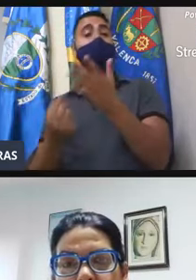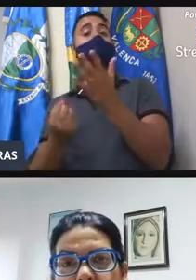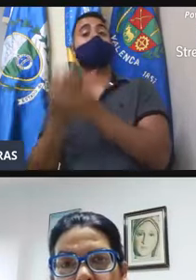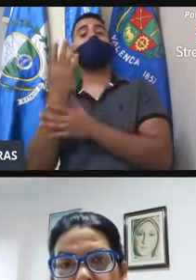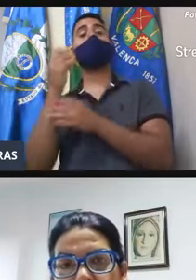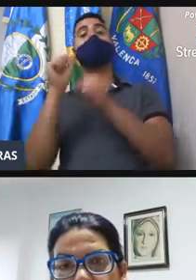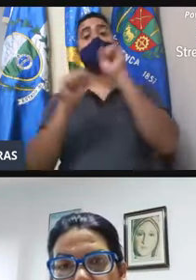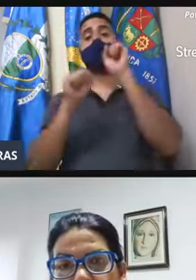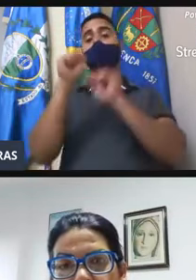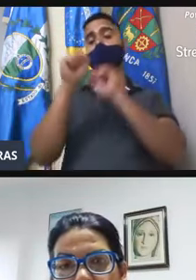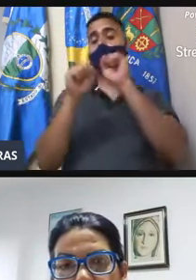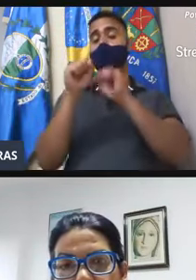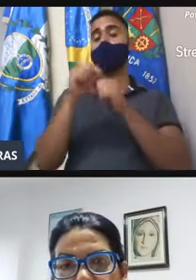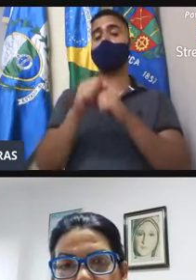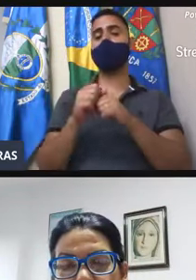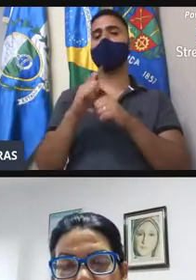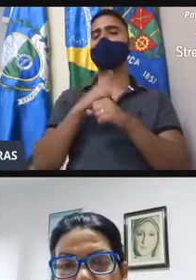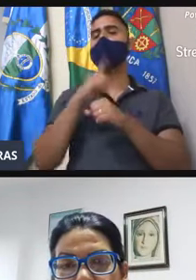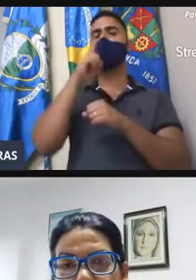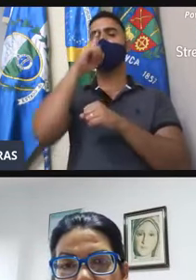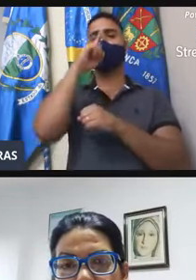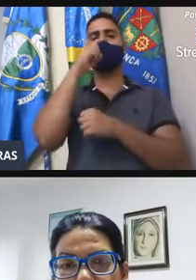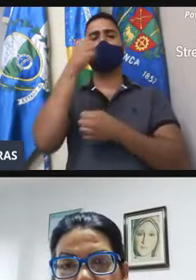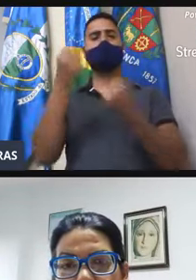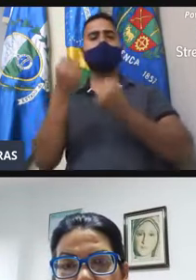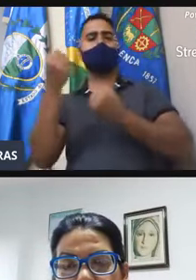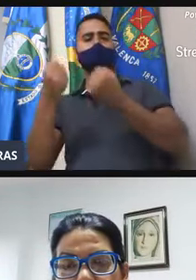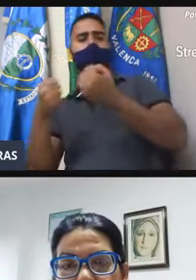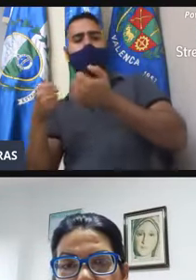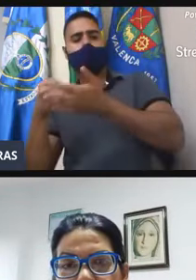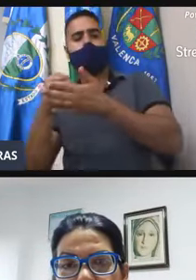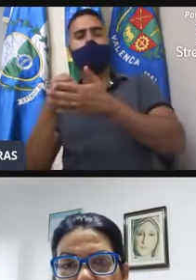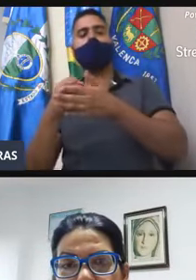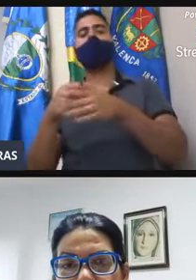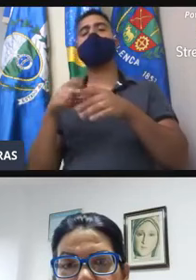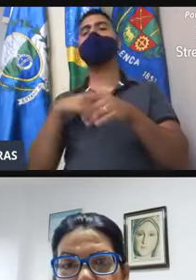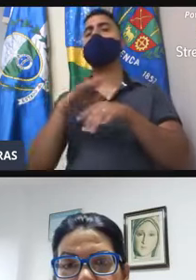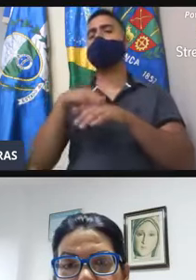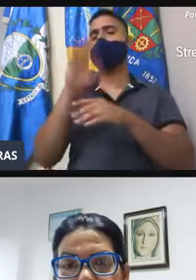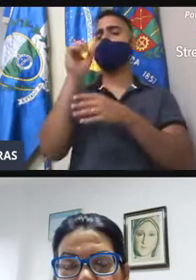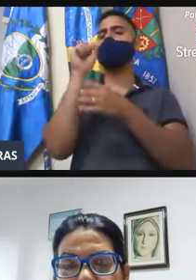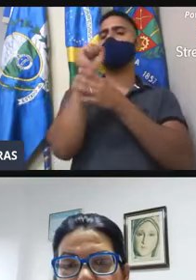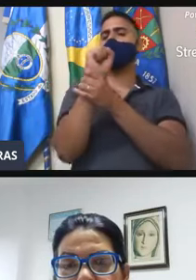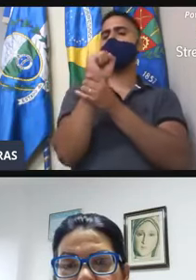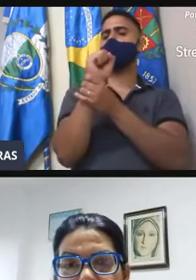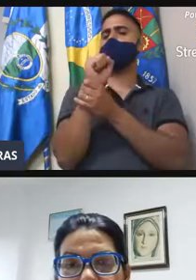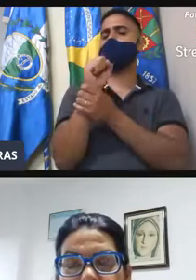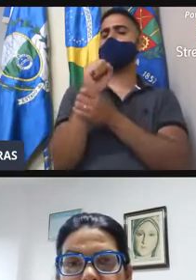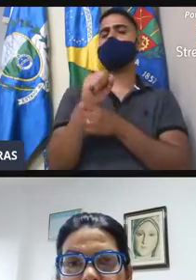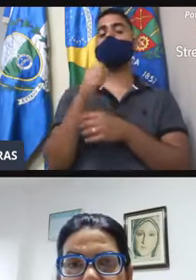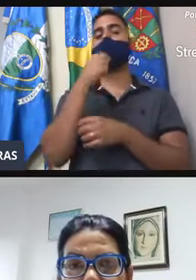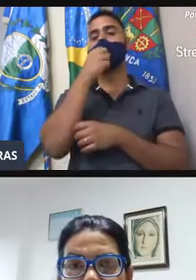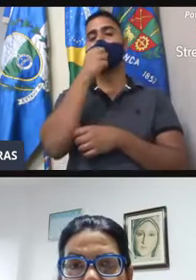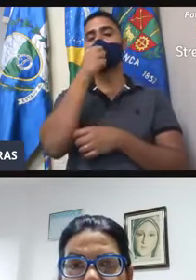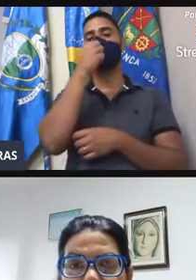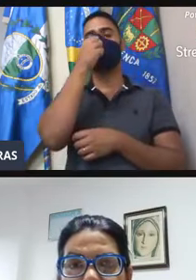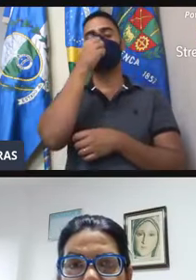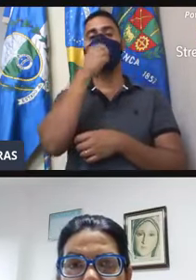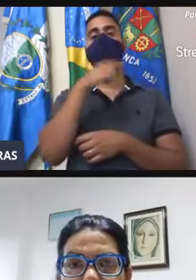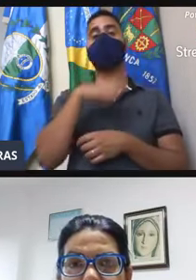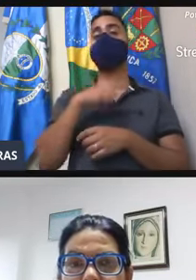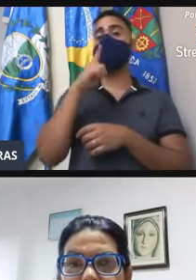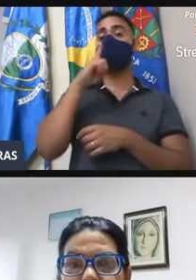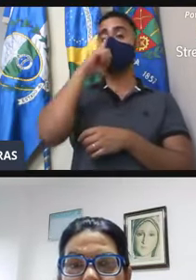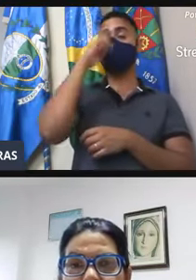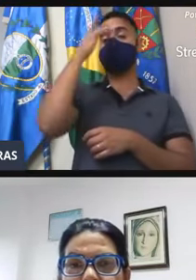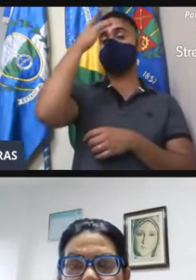Além dos riscos de atropelamento, inclui-se ainda a melhoria da segurança e prevenção de acidentes, uma vez que aquela área encontra-se sem nenhuma iluminação artificial, colocando em risco a